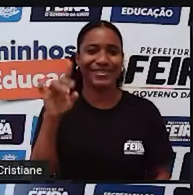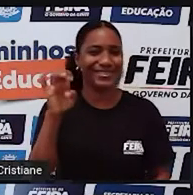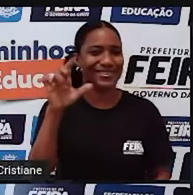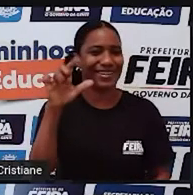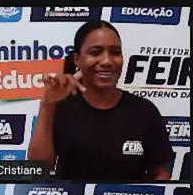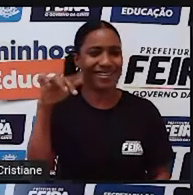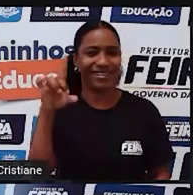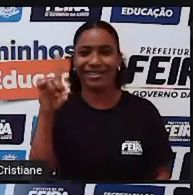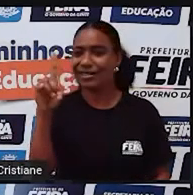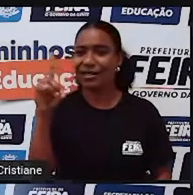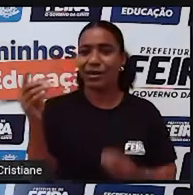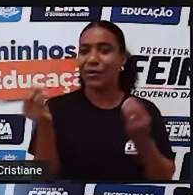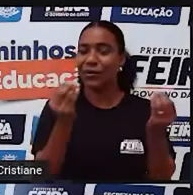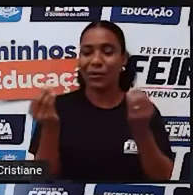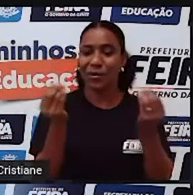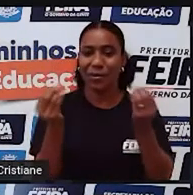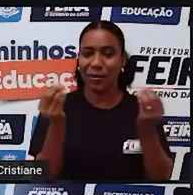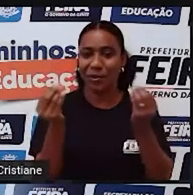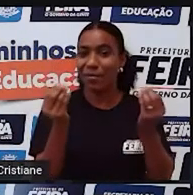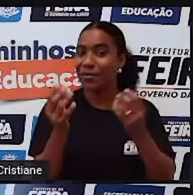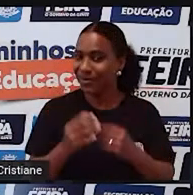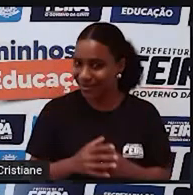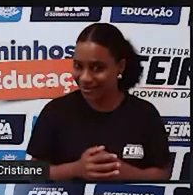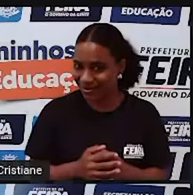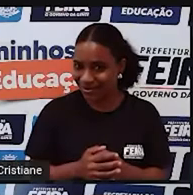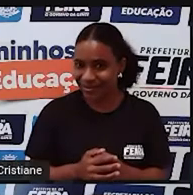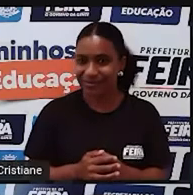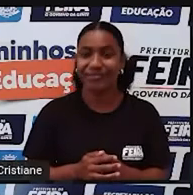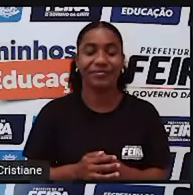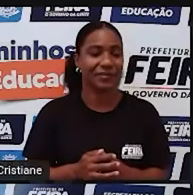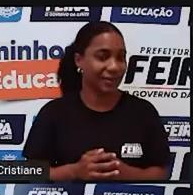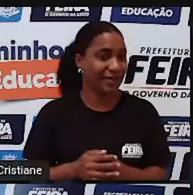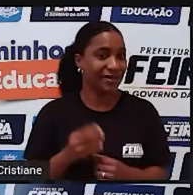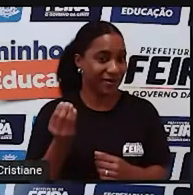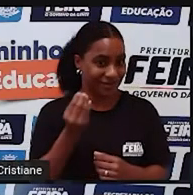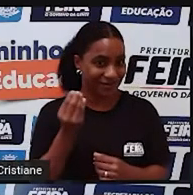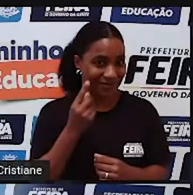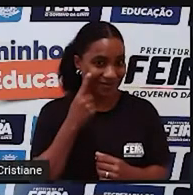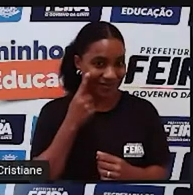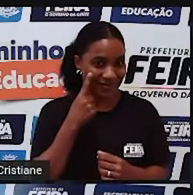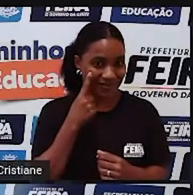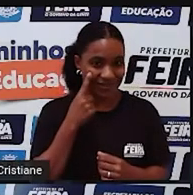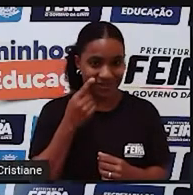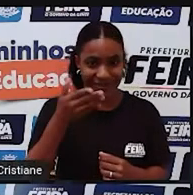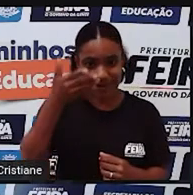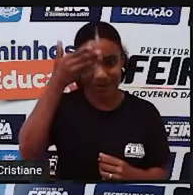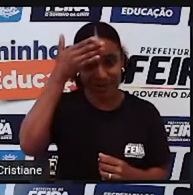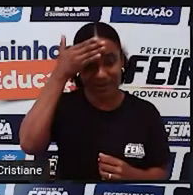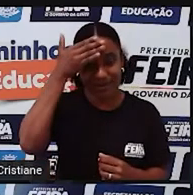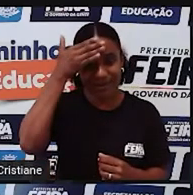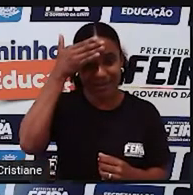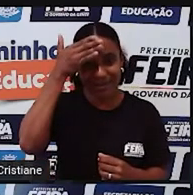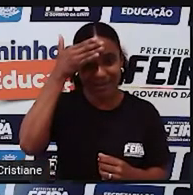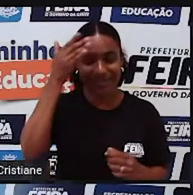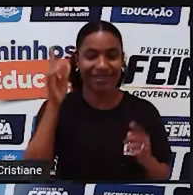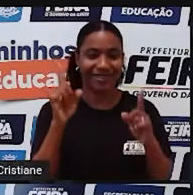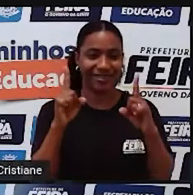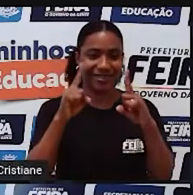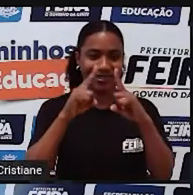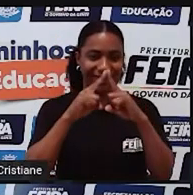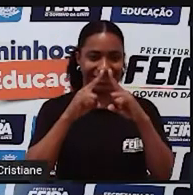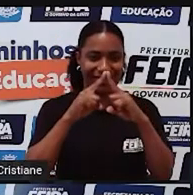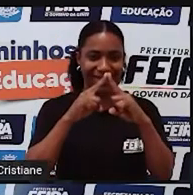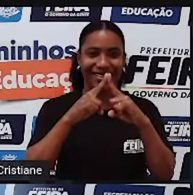cumprimentar a expressão hug. Olha como eles fazem. Touch each other's